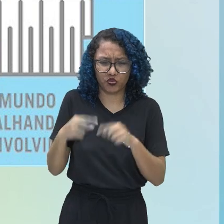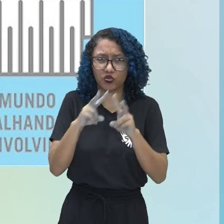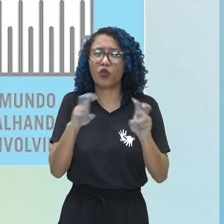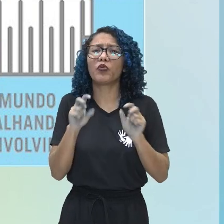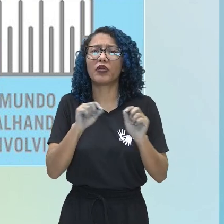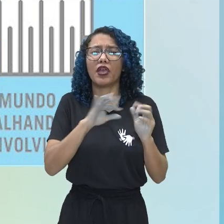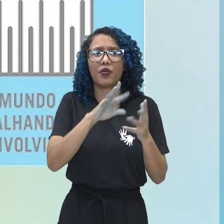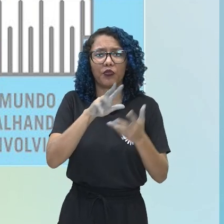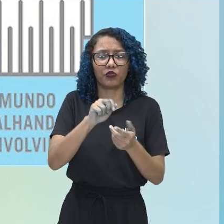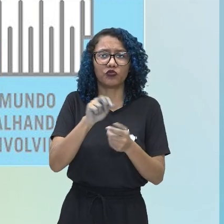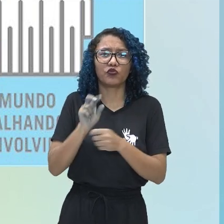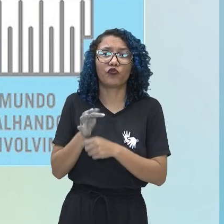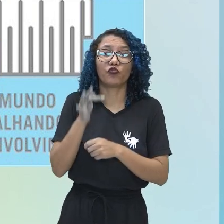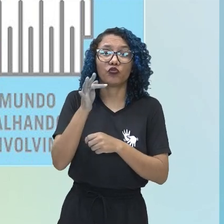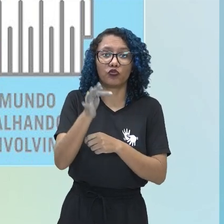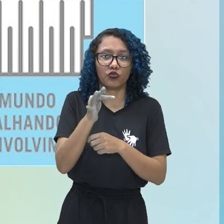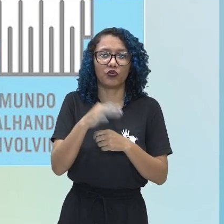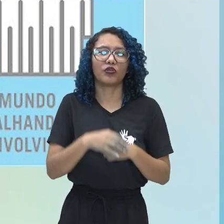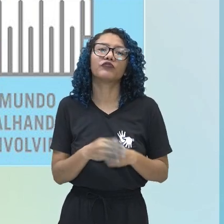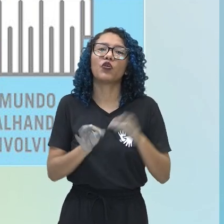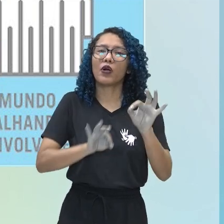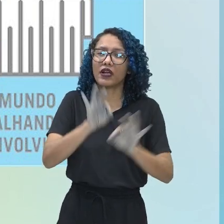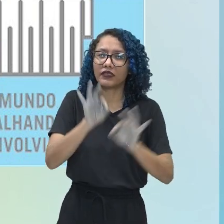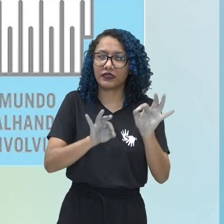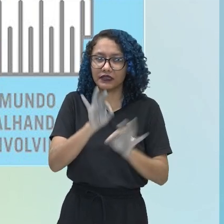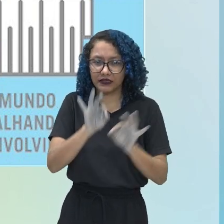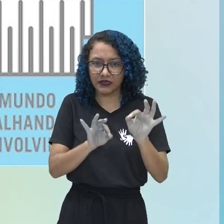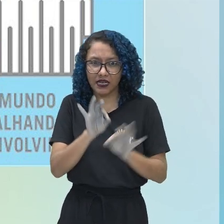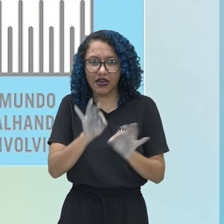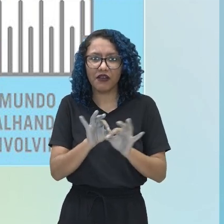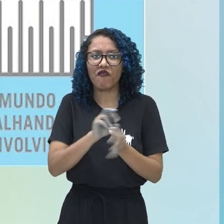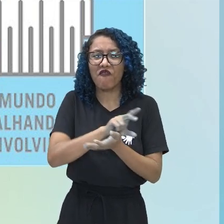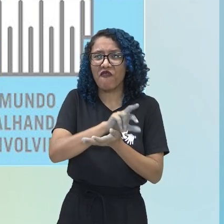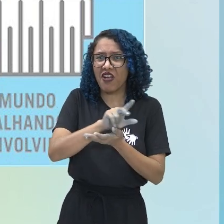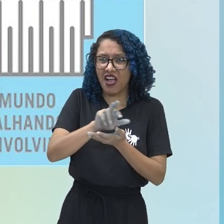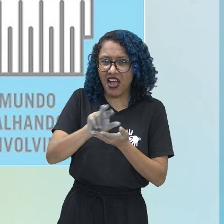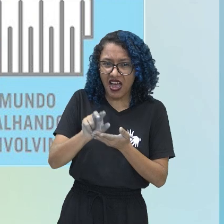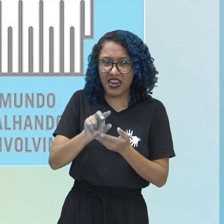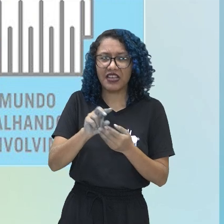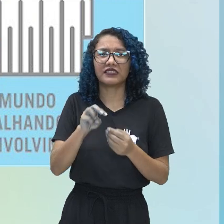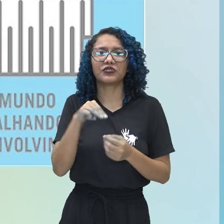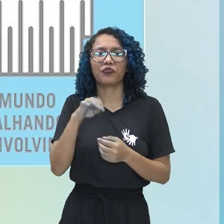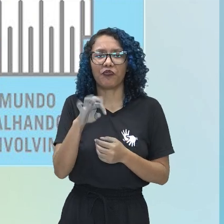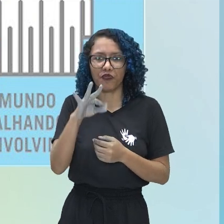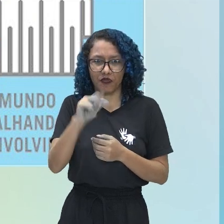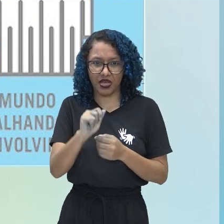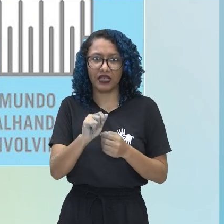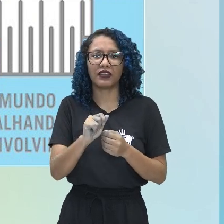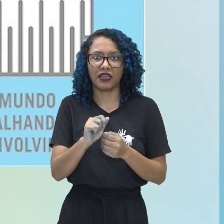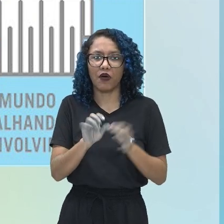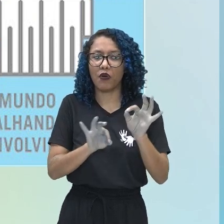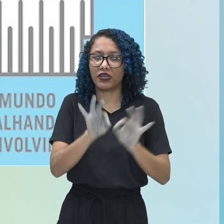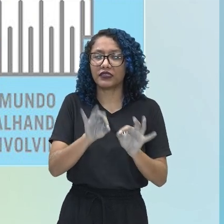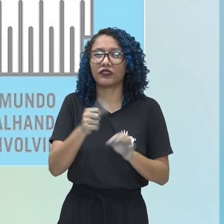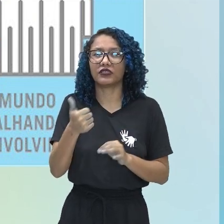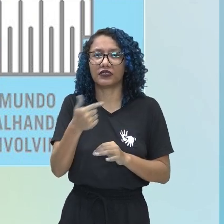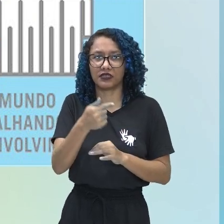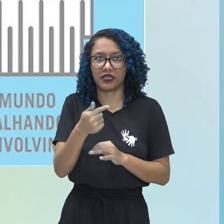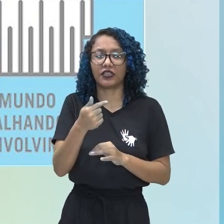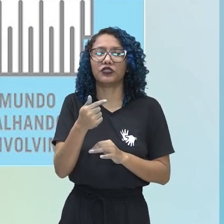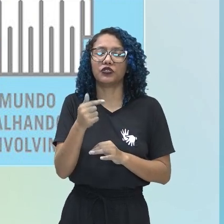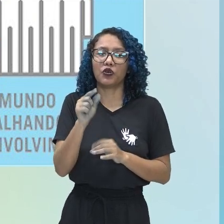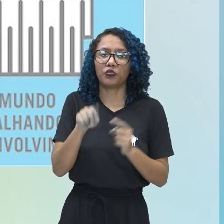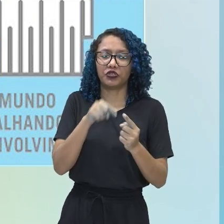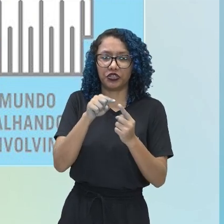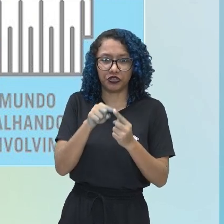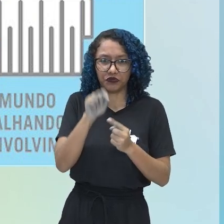produzindo 169 metas divididas em 17 Objetivos de Desenvolvimento Sustentável, ou